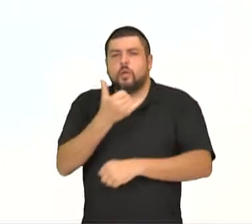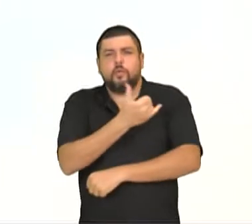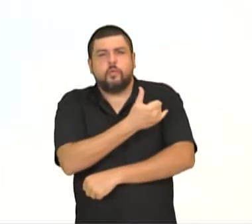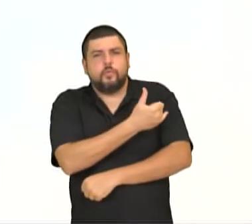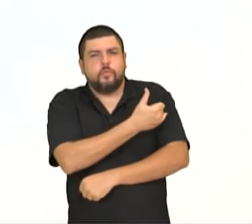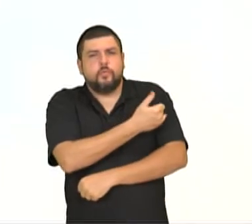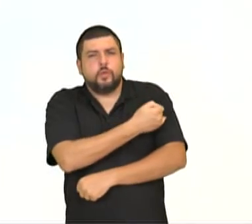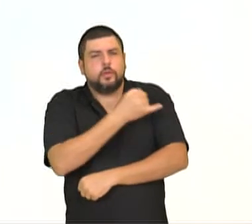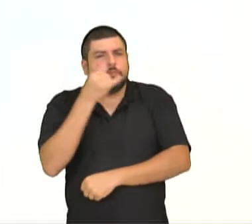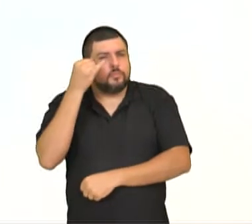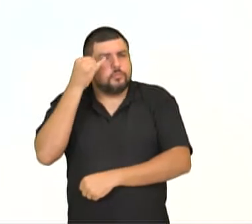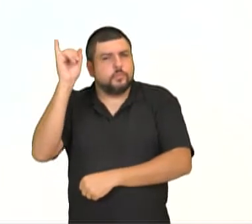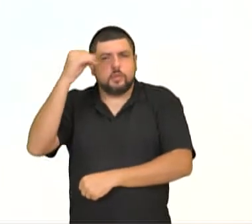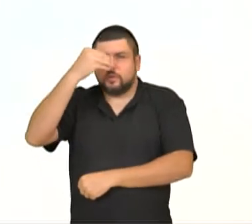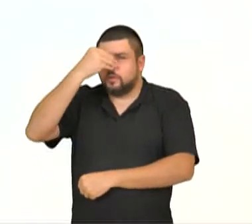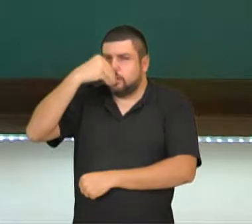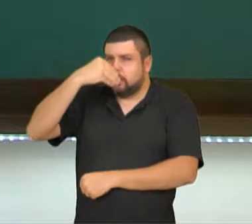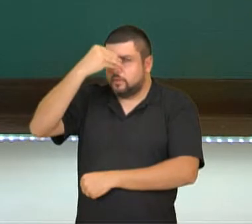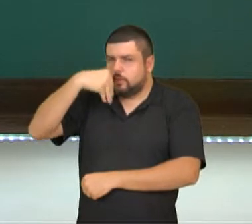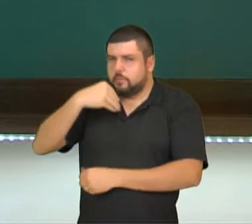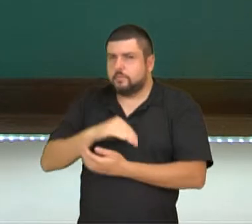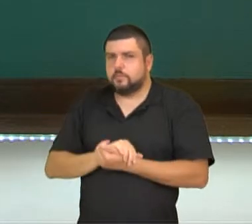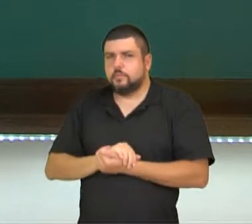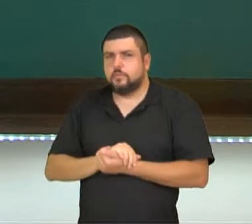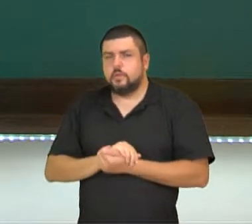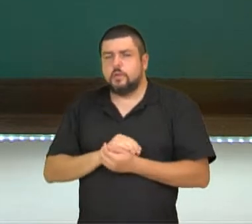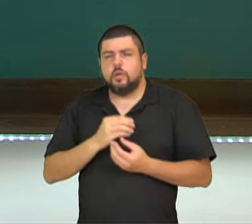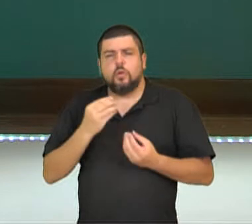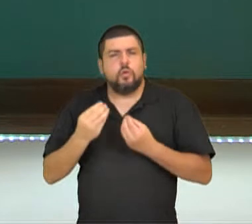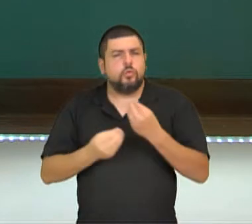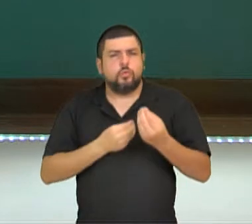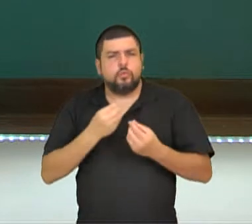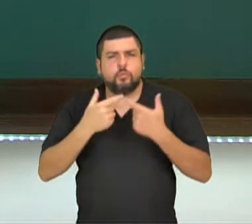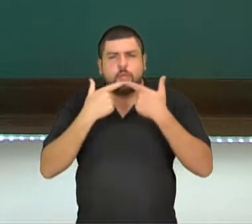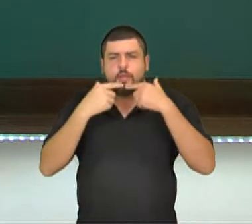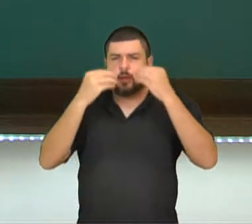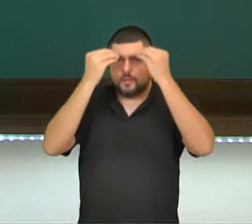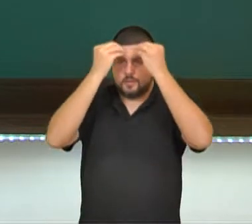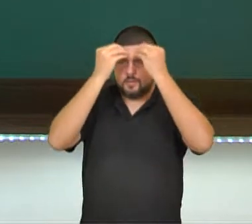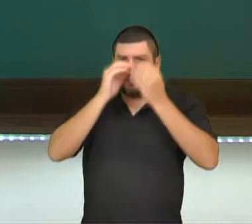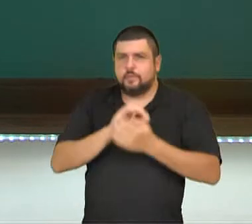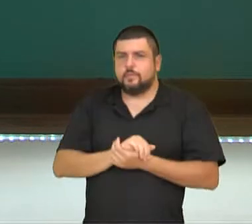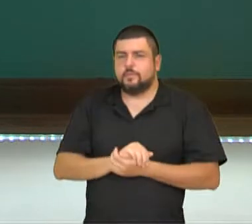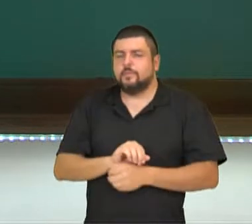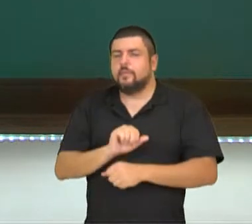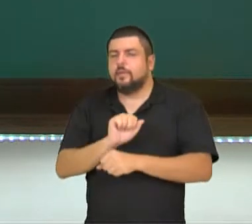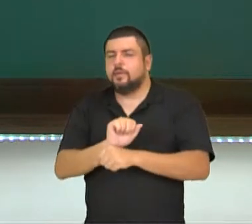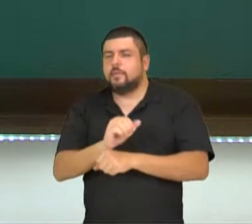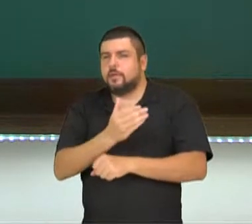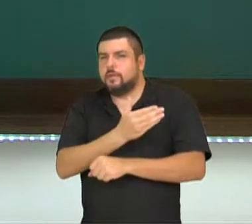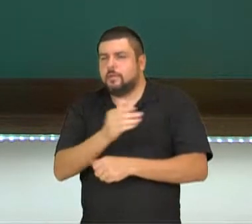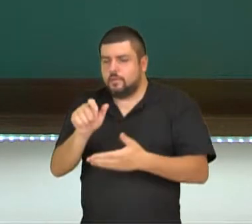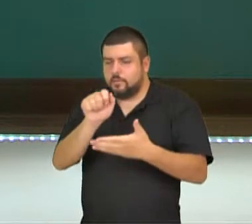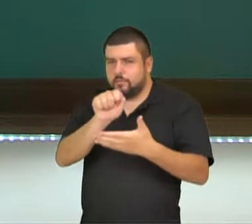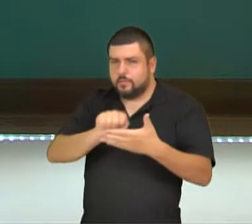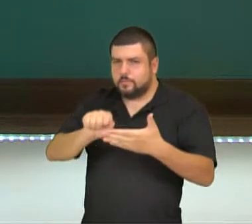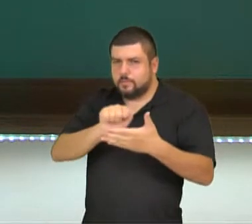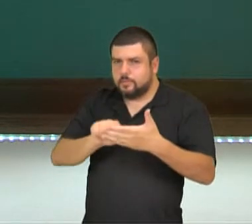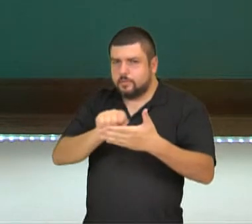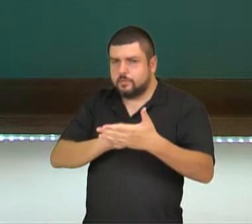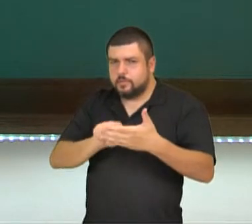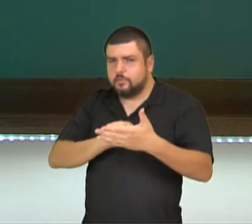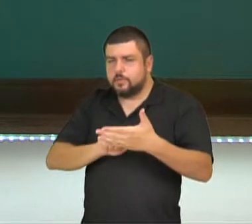Então pensem, que linguagem publicitária se emprega aqui nesse cartaz? Espero vocês, escrevam aí no